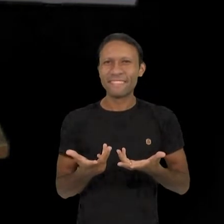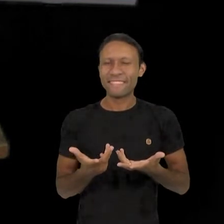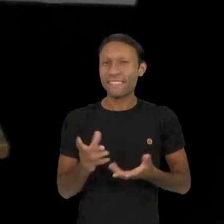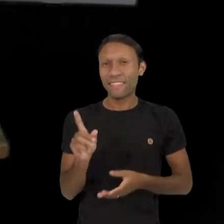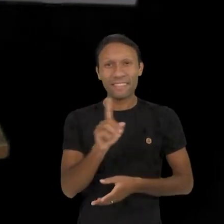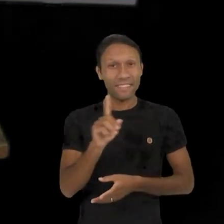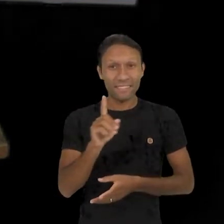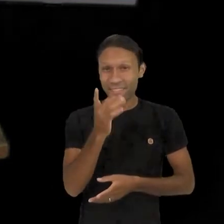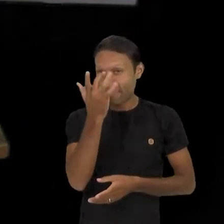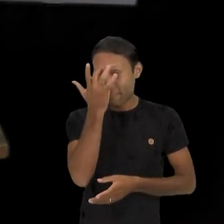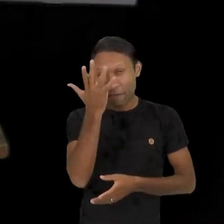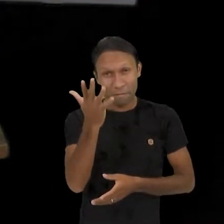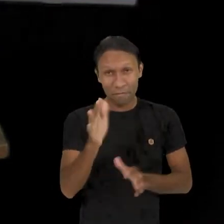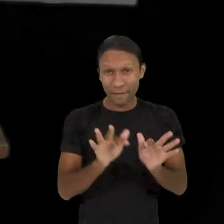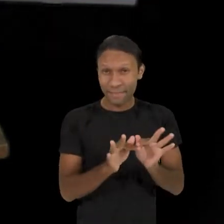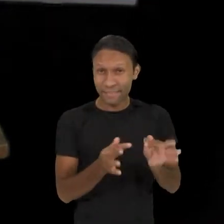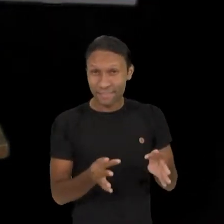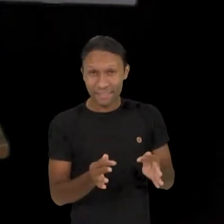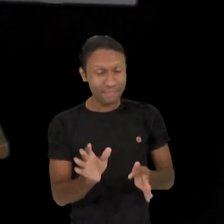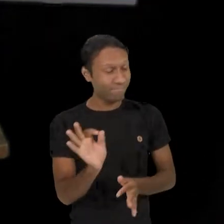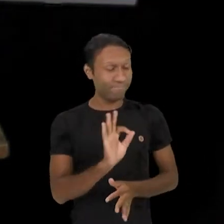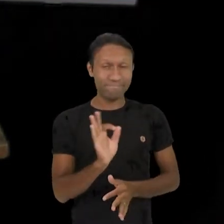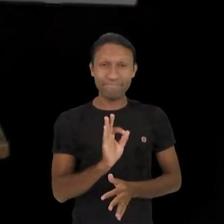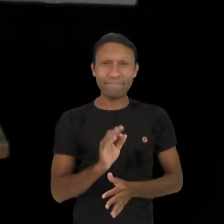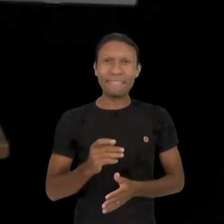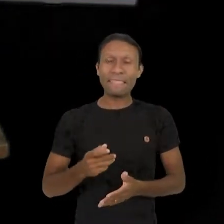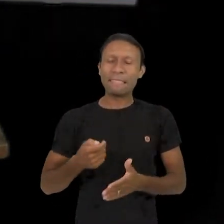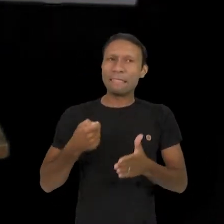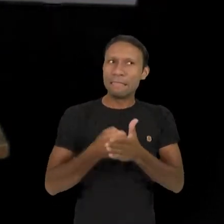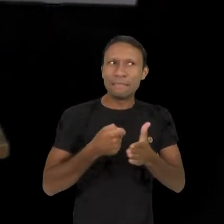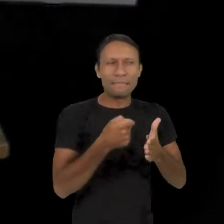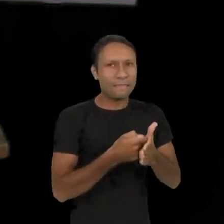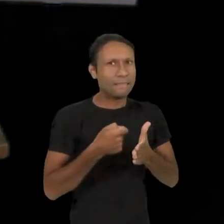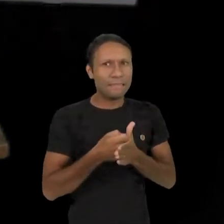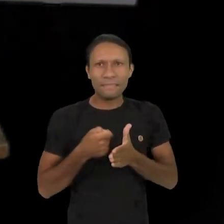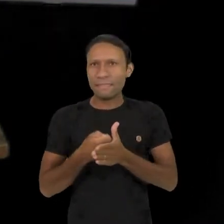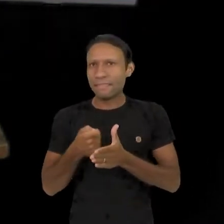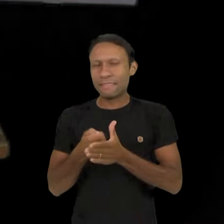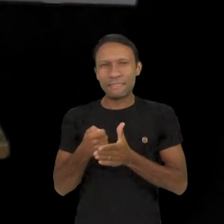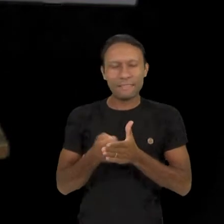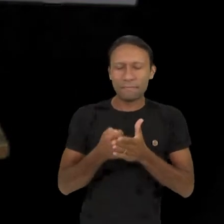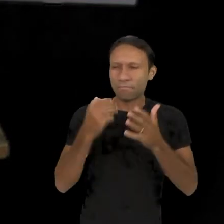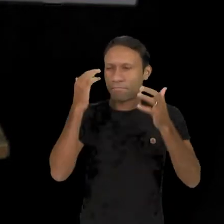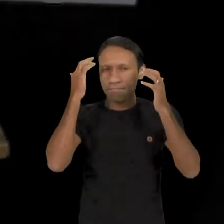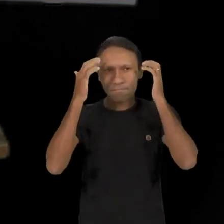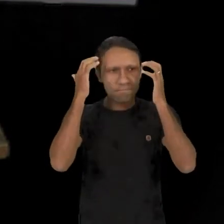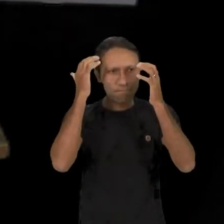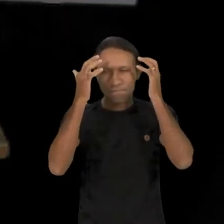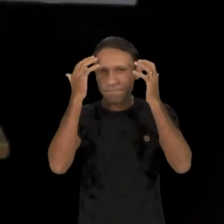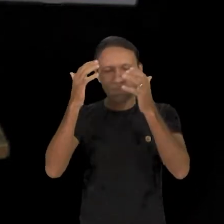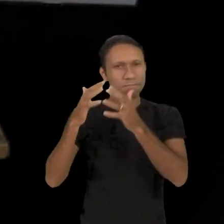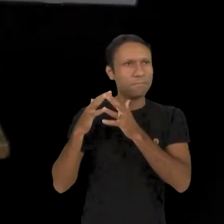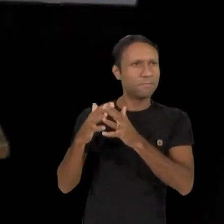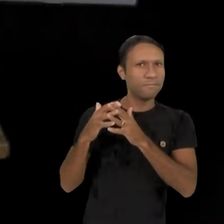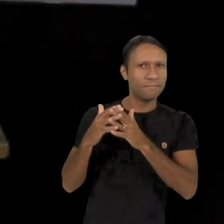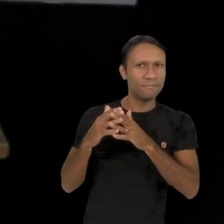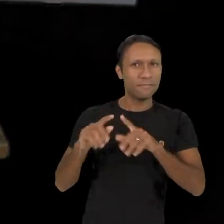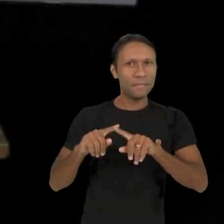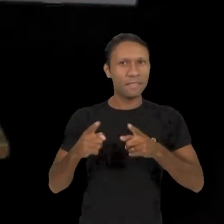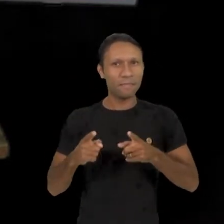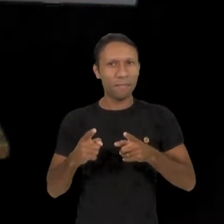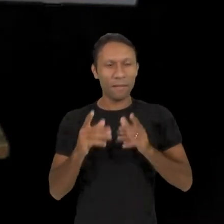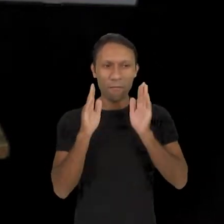é fácil, não. Não é simples. Tem um monte de pressão. Tem um monte de coisa na sua cabeça passando agora. Mas